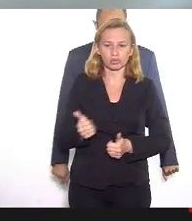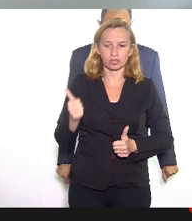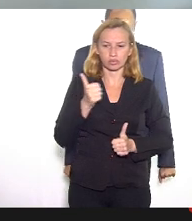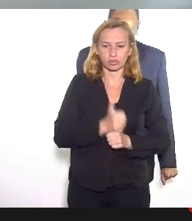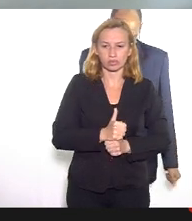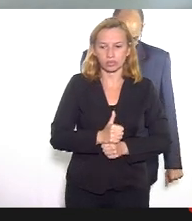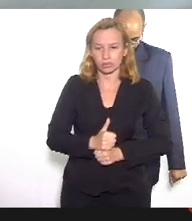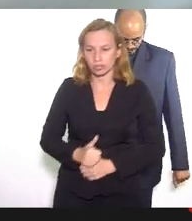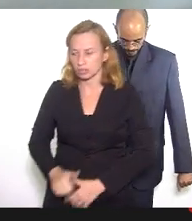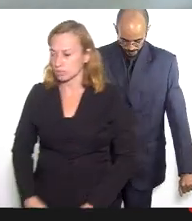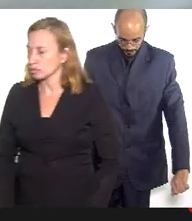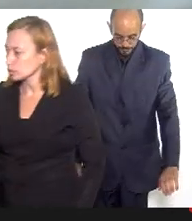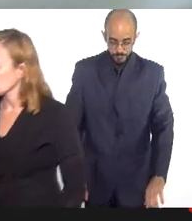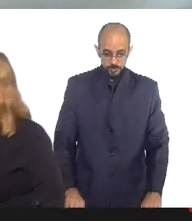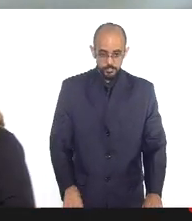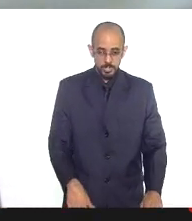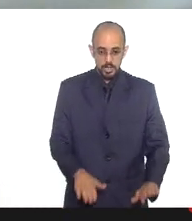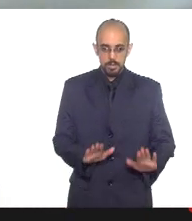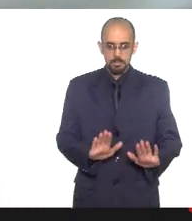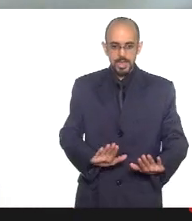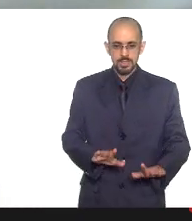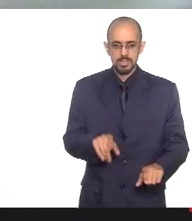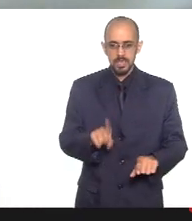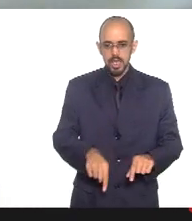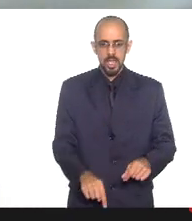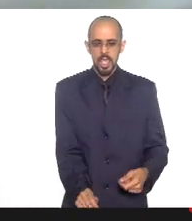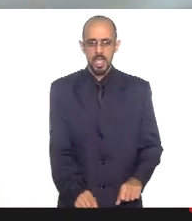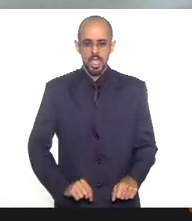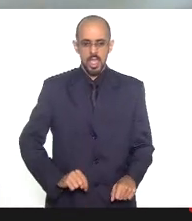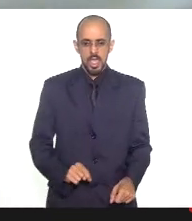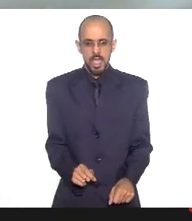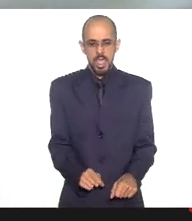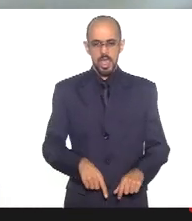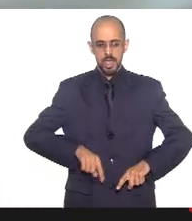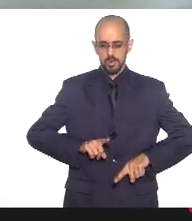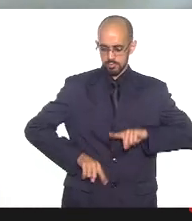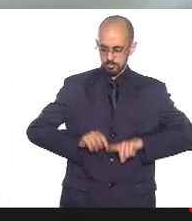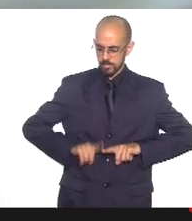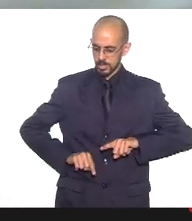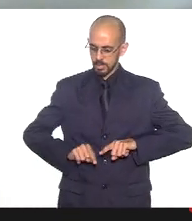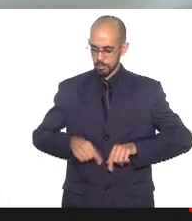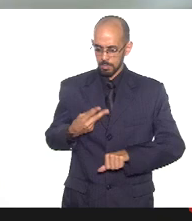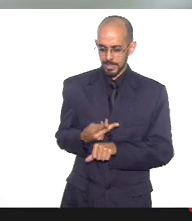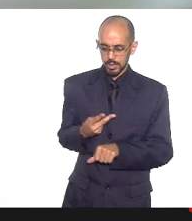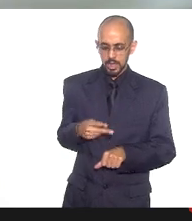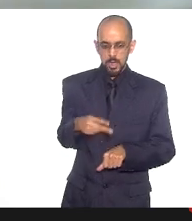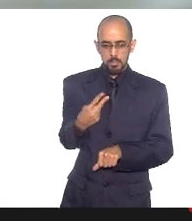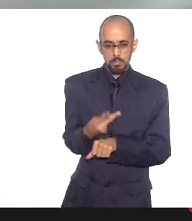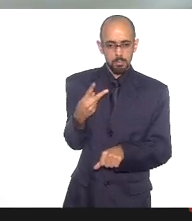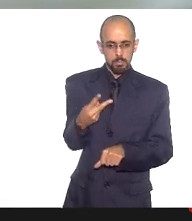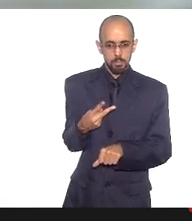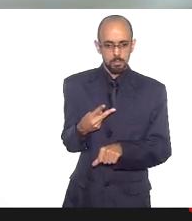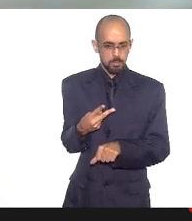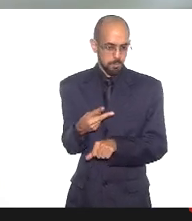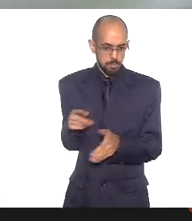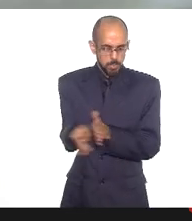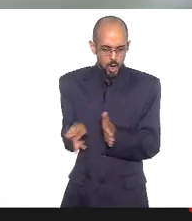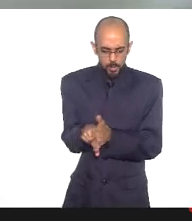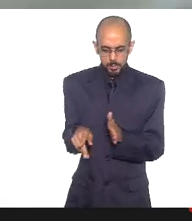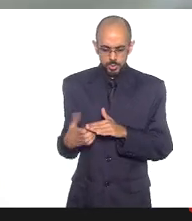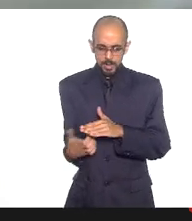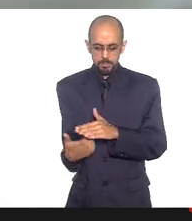dos ativos do consórcio, da líder, só da Shell. Como é que é